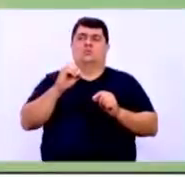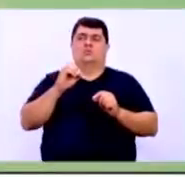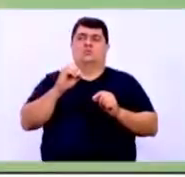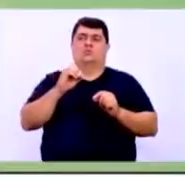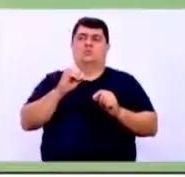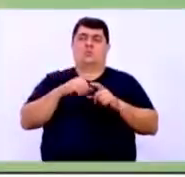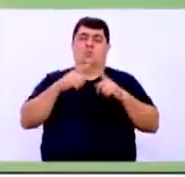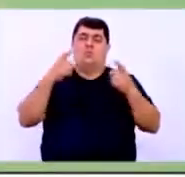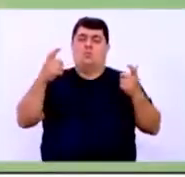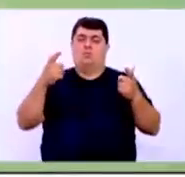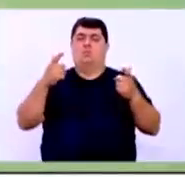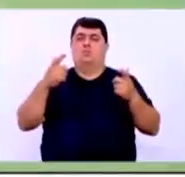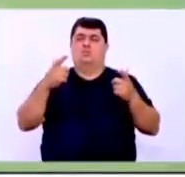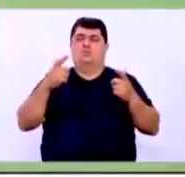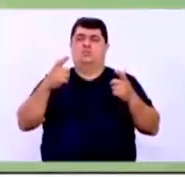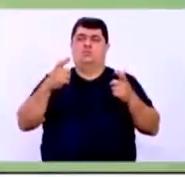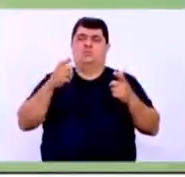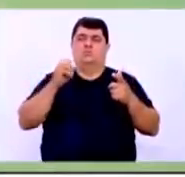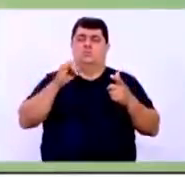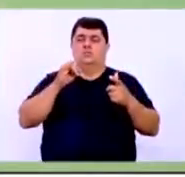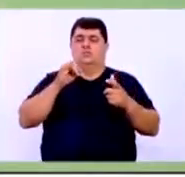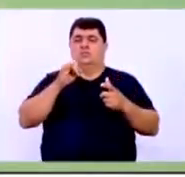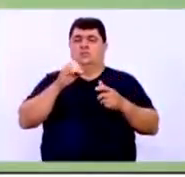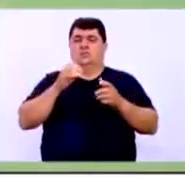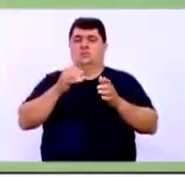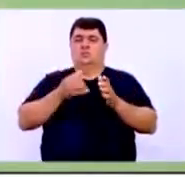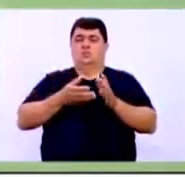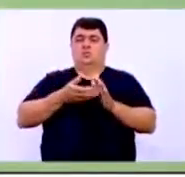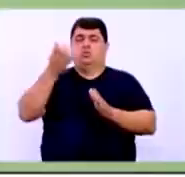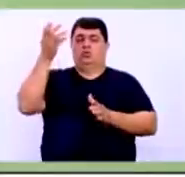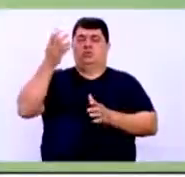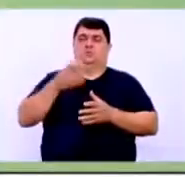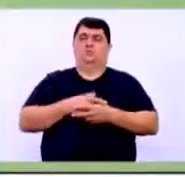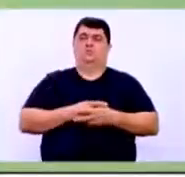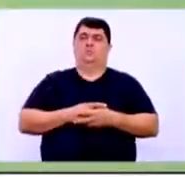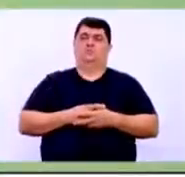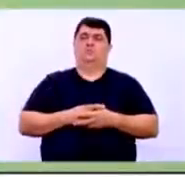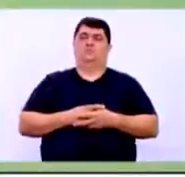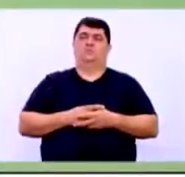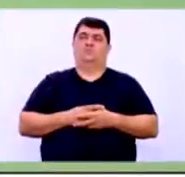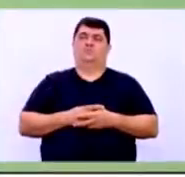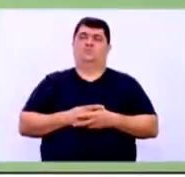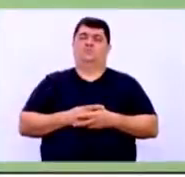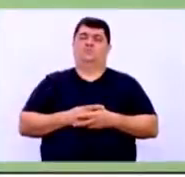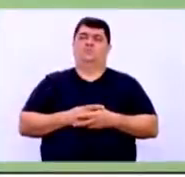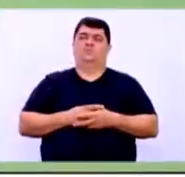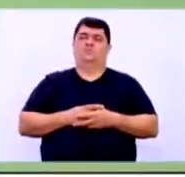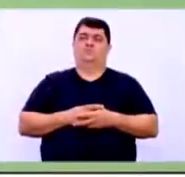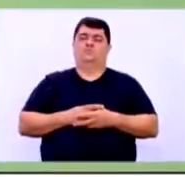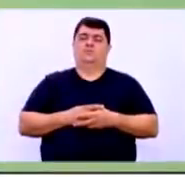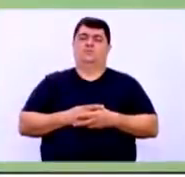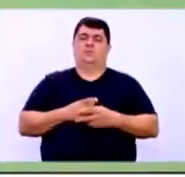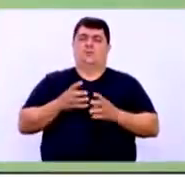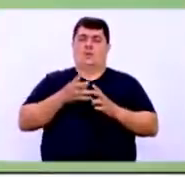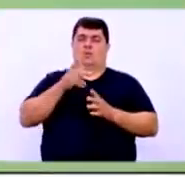maior do que o real, em caso de inflação. Bora. PEPS, primeiro que entra, primeiro que sai. Cadê a palavrinha-chave